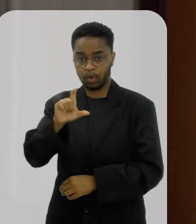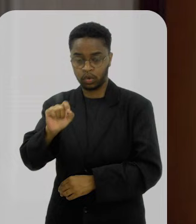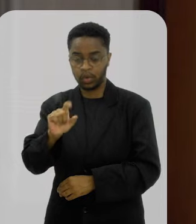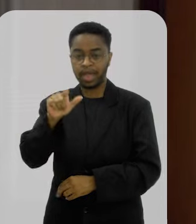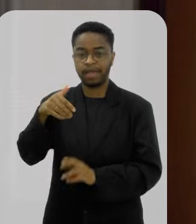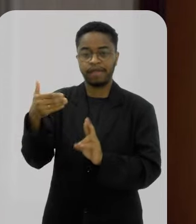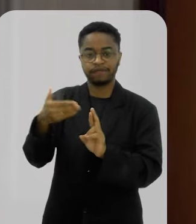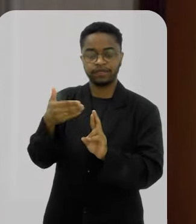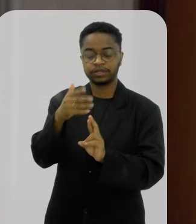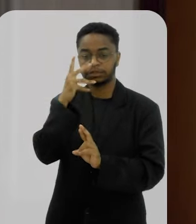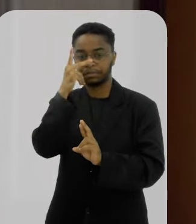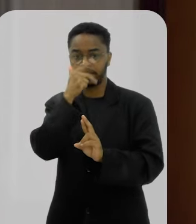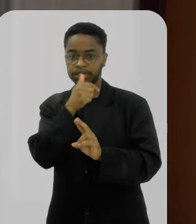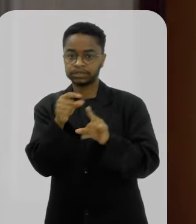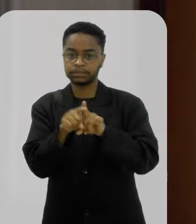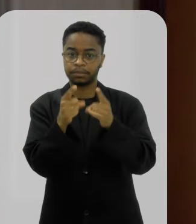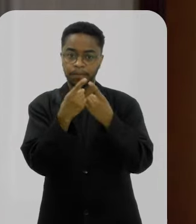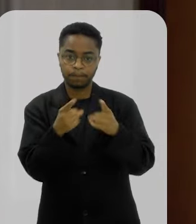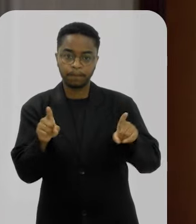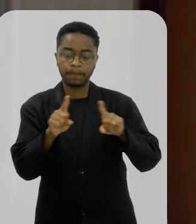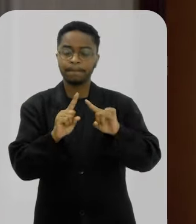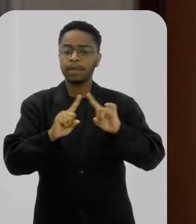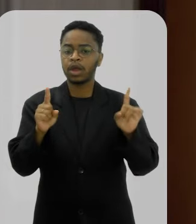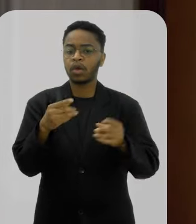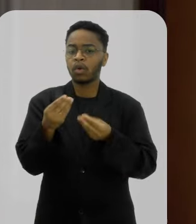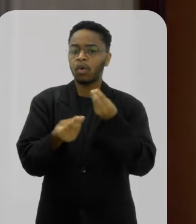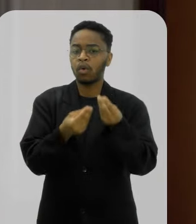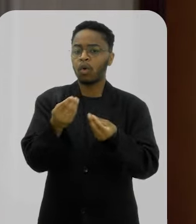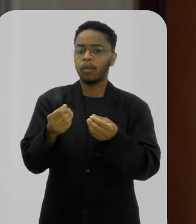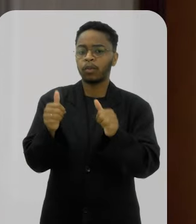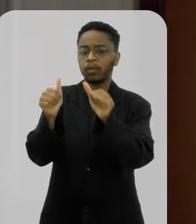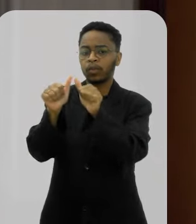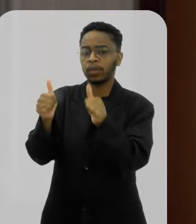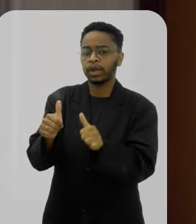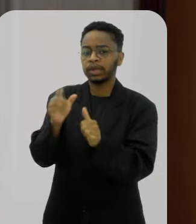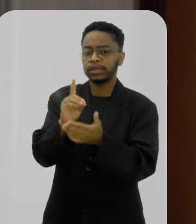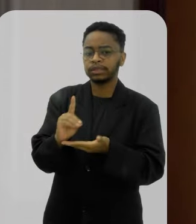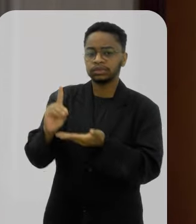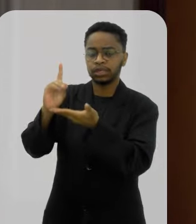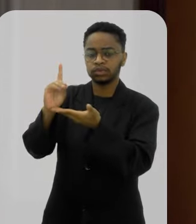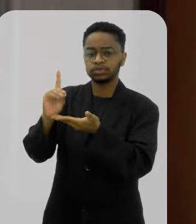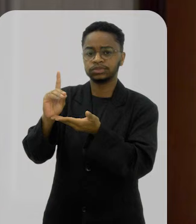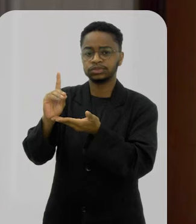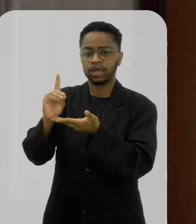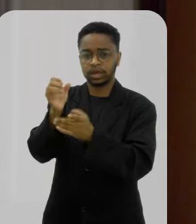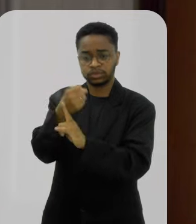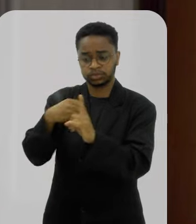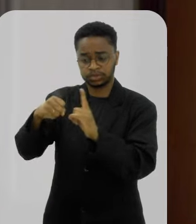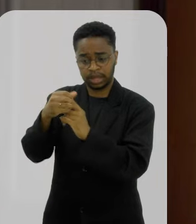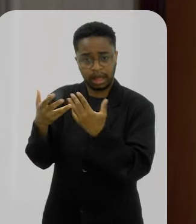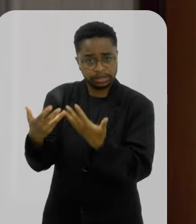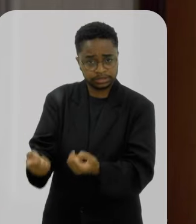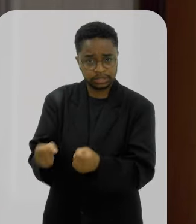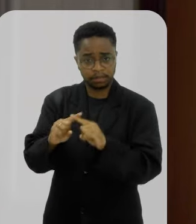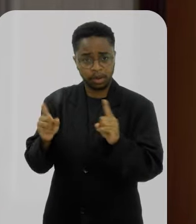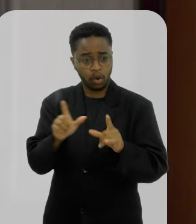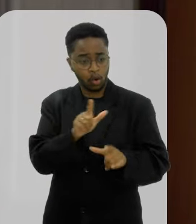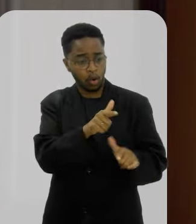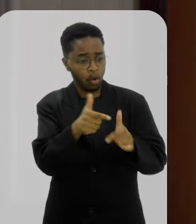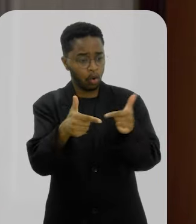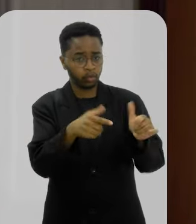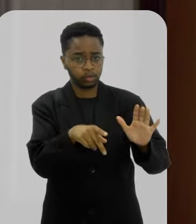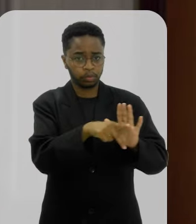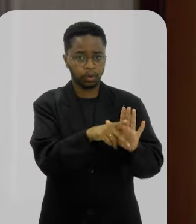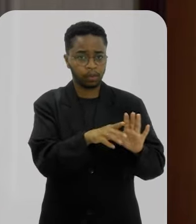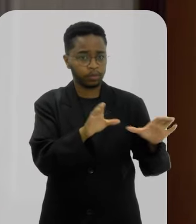que era referência da beleza, da música, e como essas entidades, elas são socialmente mais aceitas que